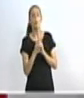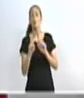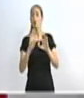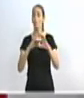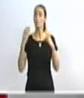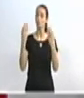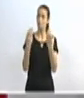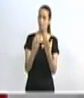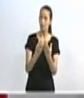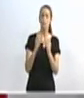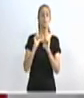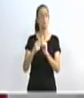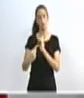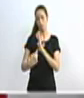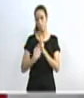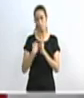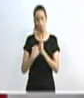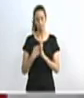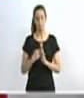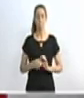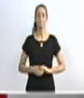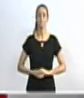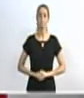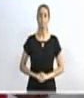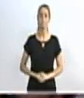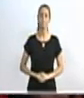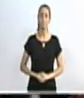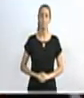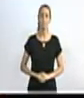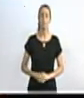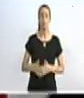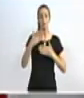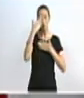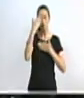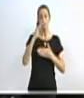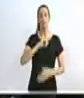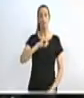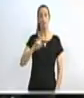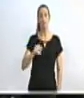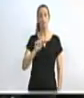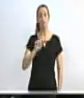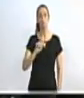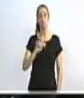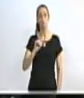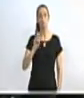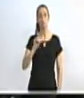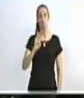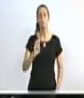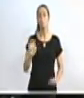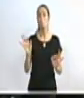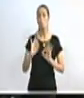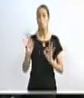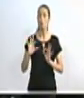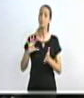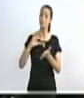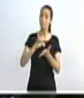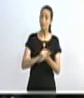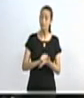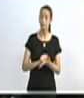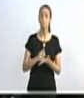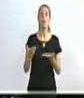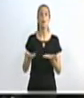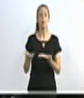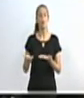para qualquer questionamento. Obrigado. Obrigado, senhor Jaime Borim. Não havendo mais inscrito, eu passo agora a